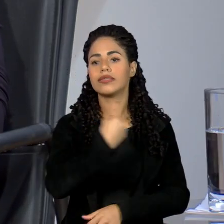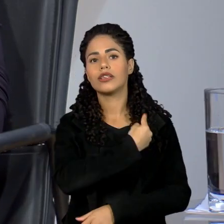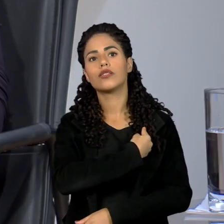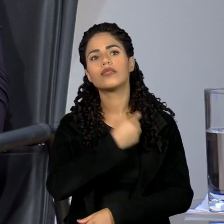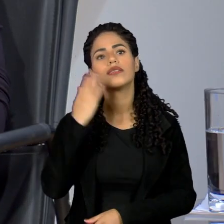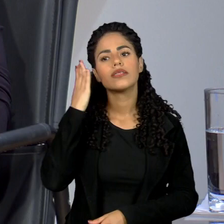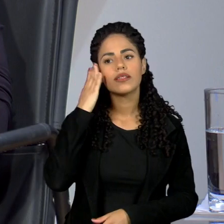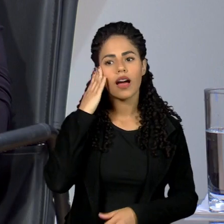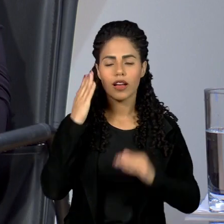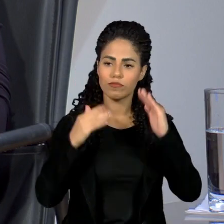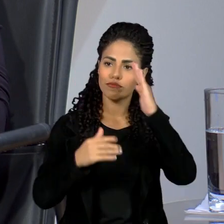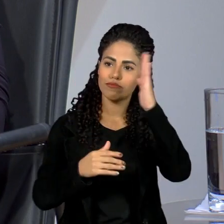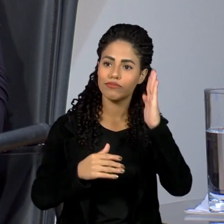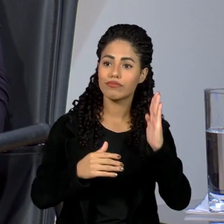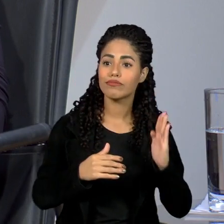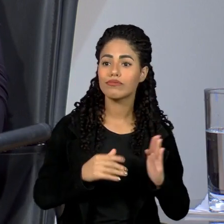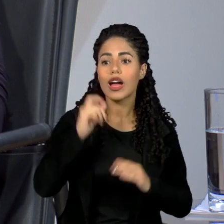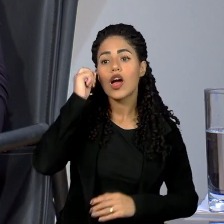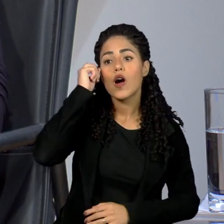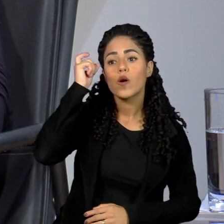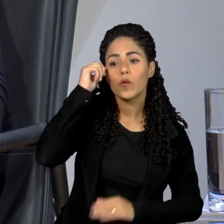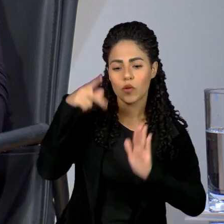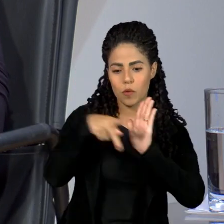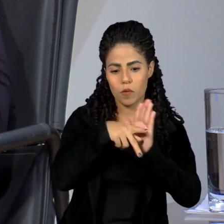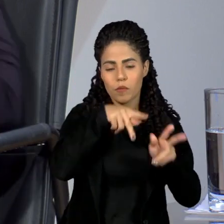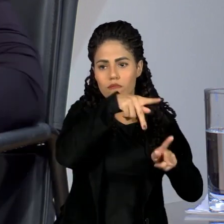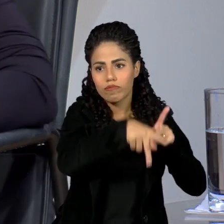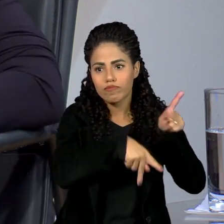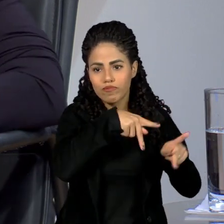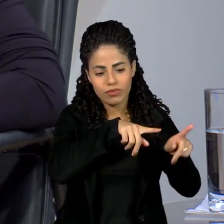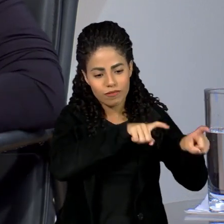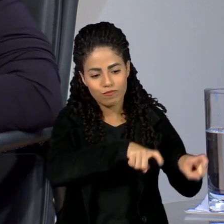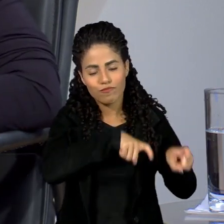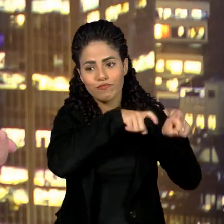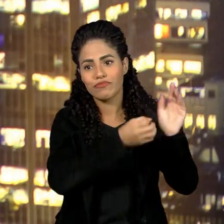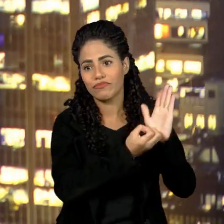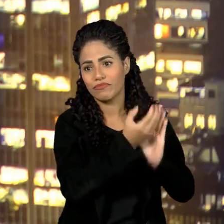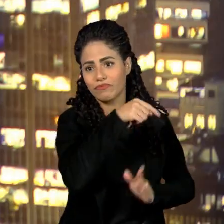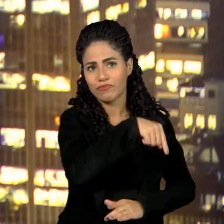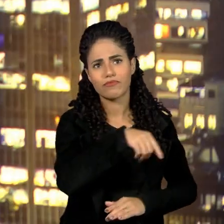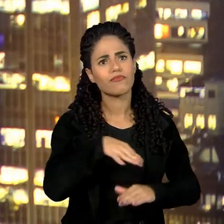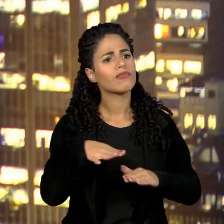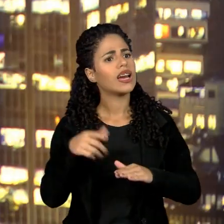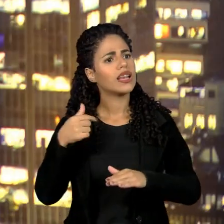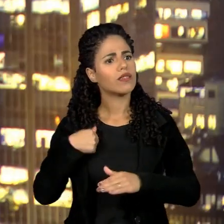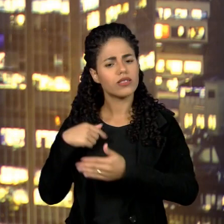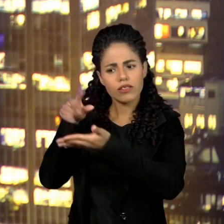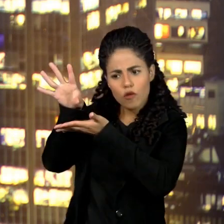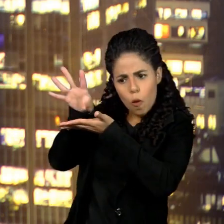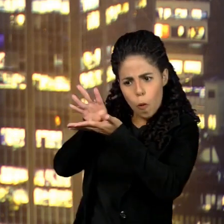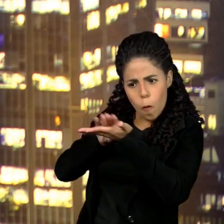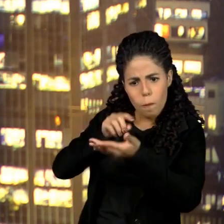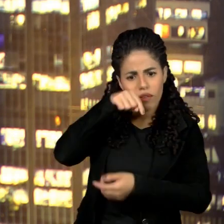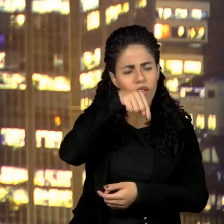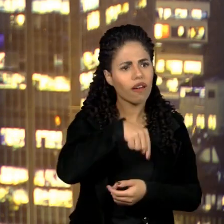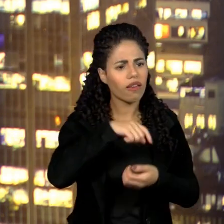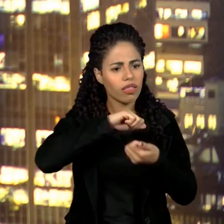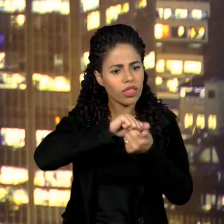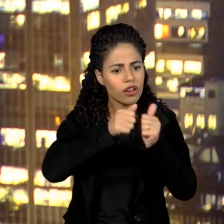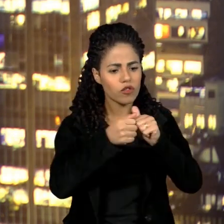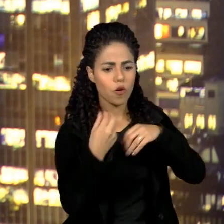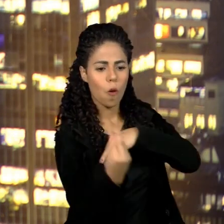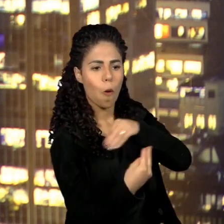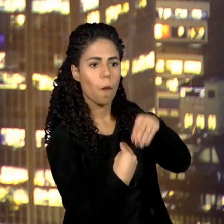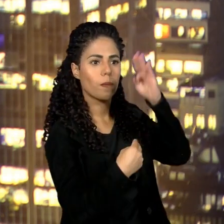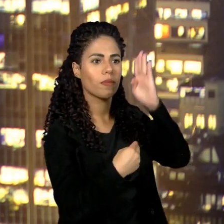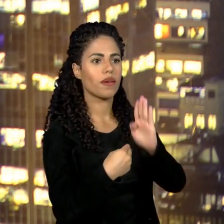vem da cultura popular, da cultura campesina, etc. E muitas coisas, quando chegam aqui, ganham elementos da nossa